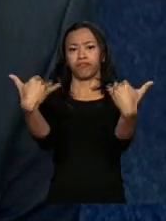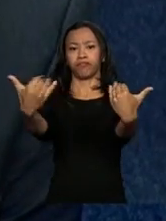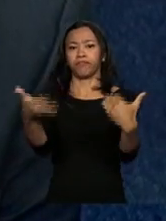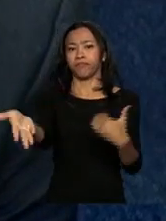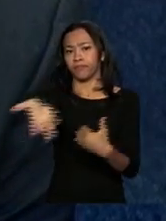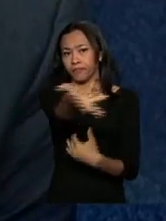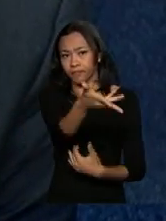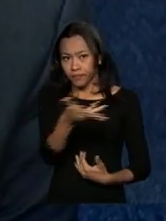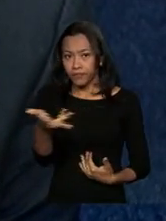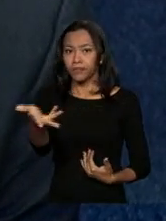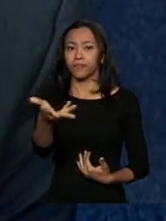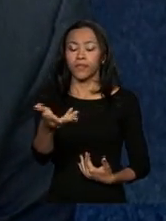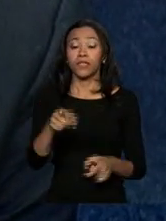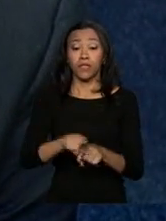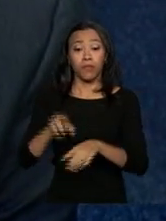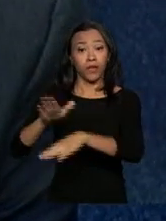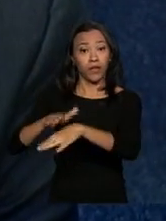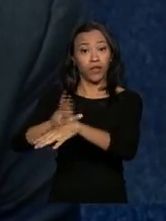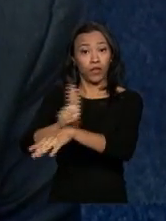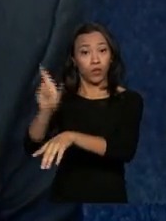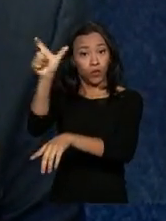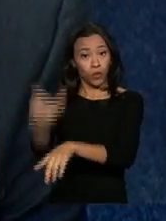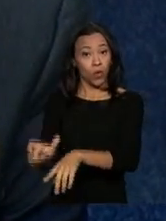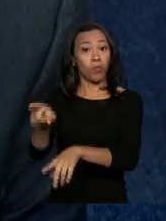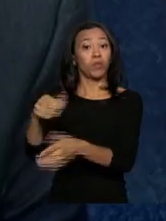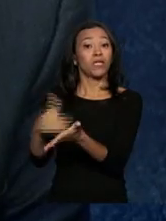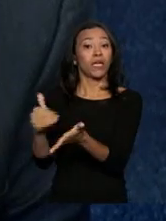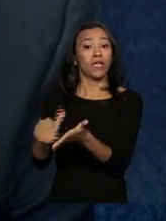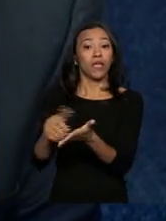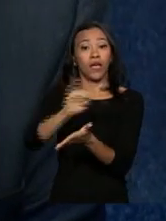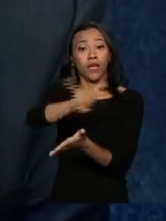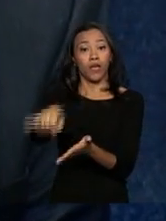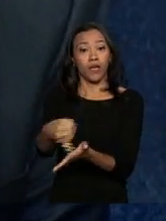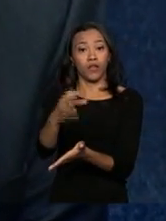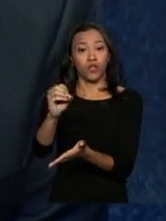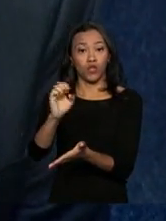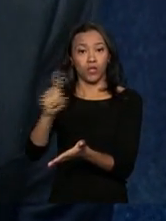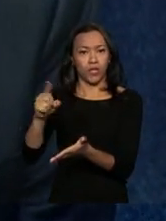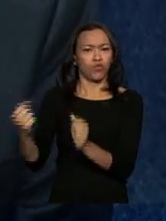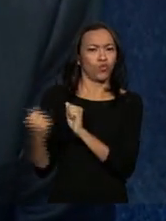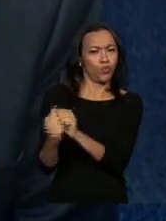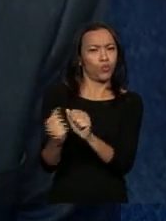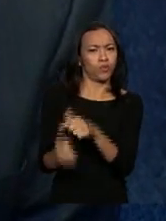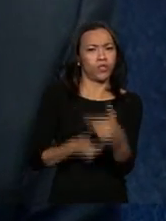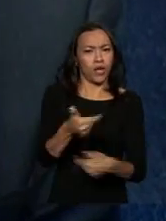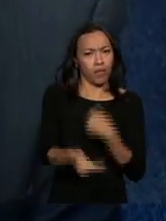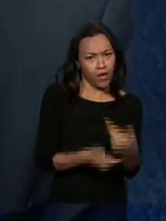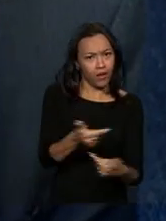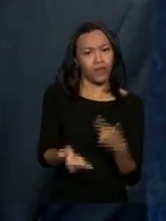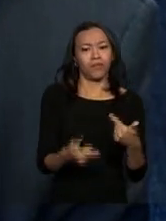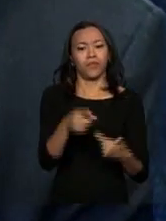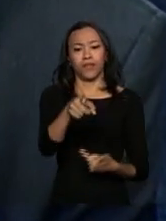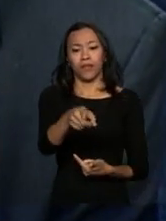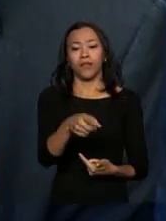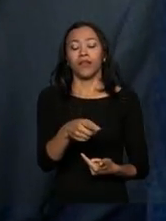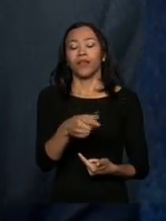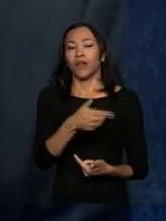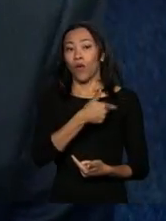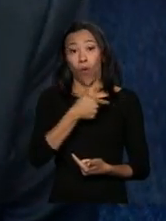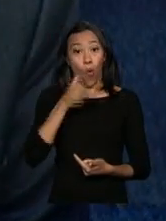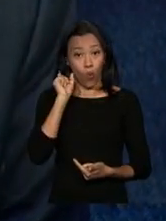secretário Emiliano José que temos trabalhado juntos aí nesse projeto meu Ministro Juca antecipou a pauta dele veio ontem